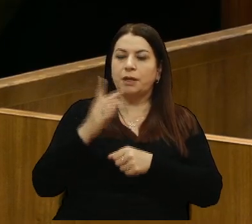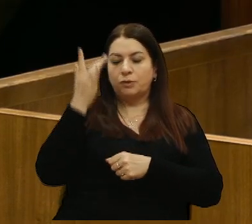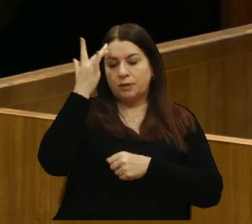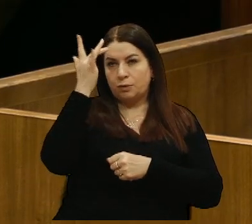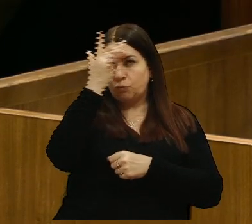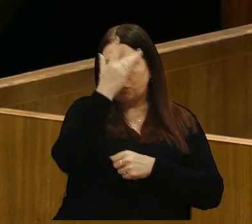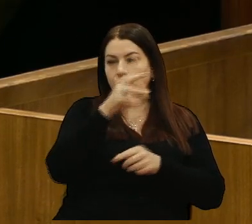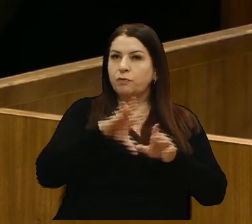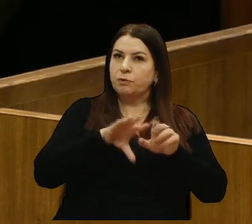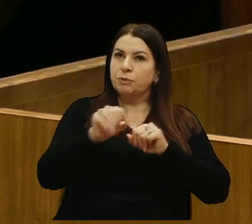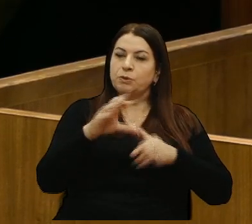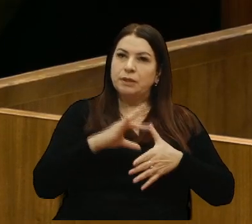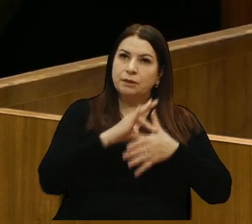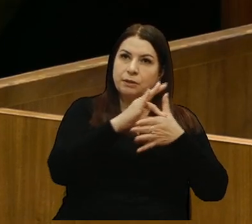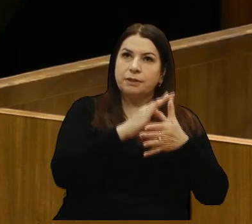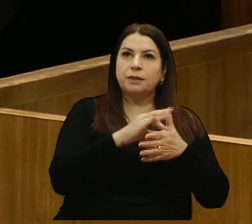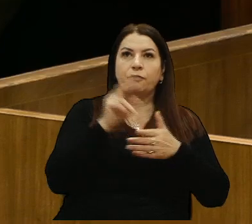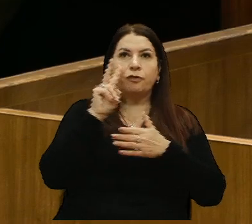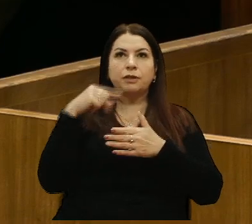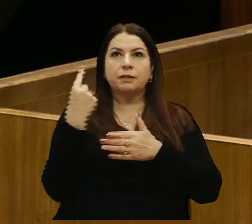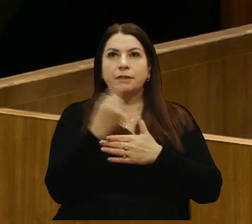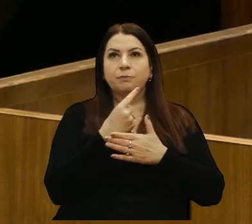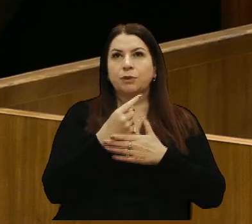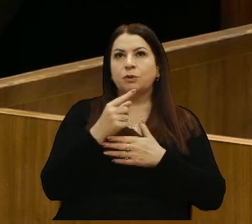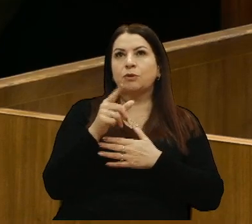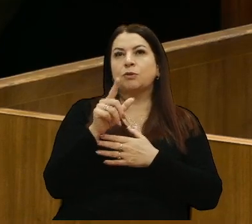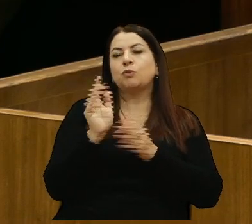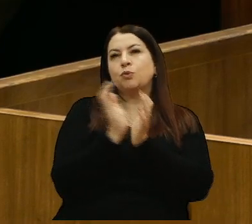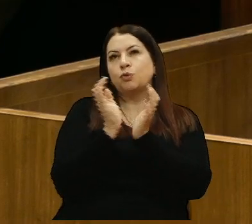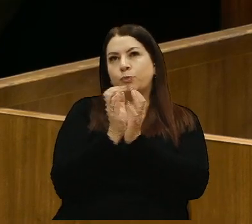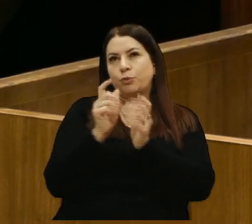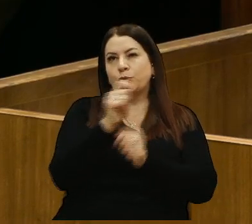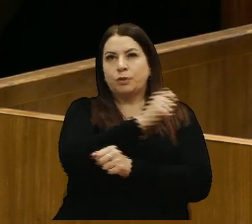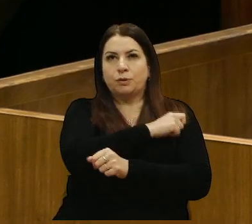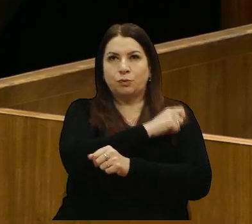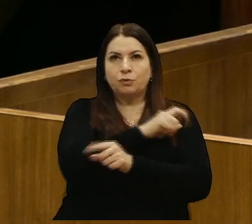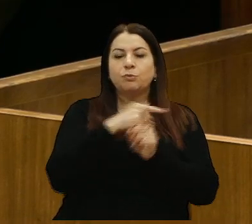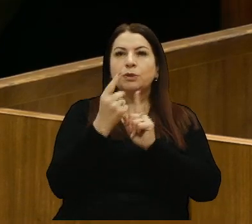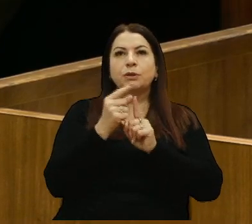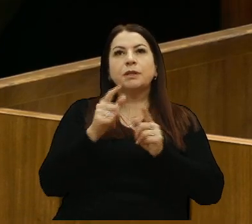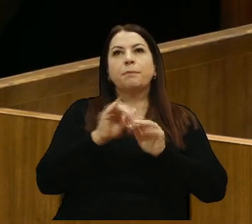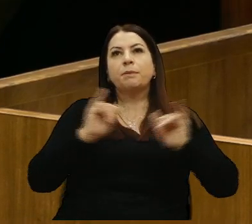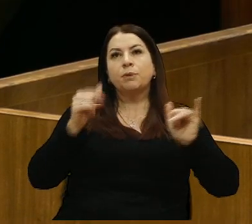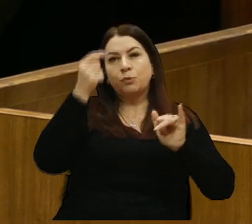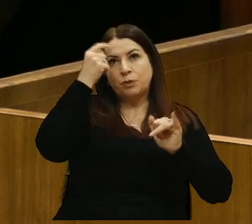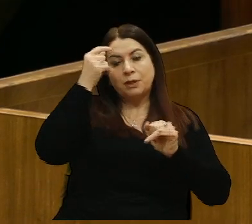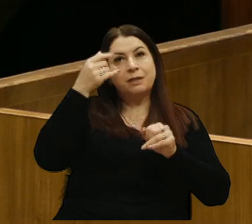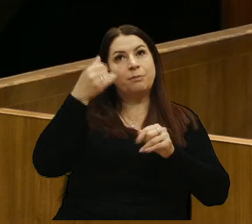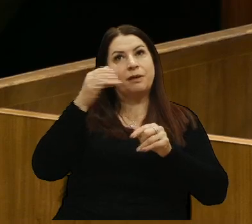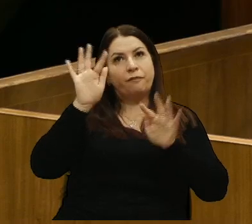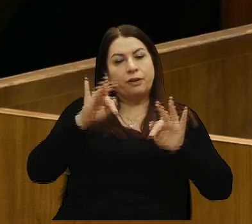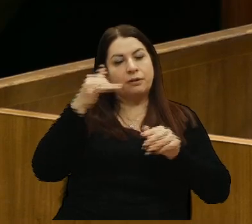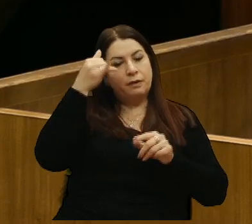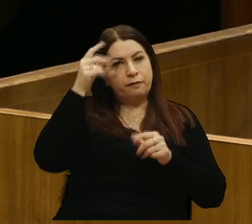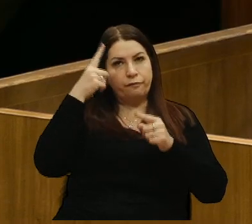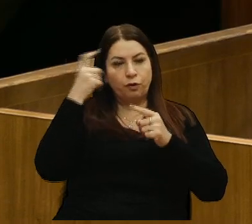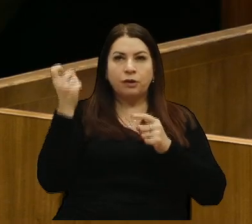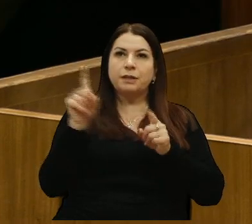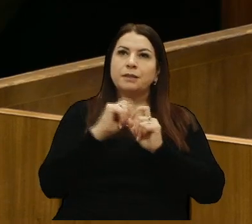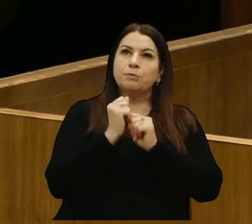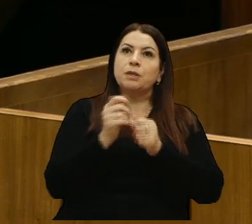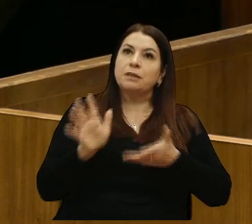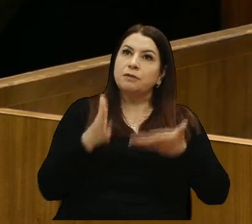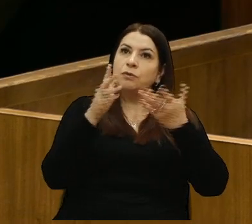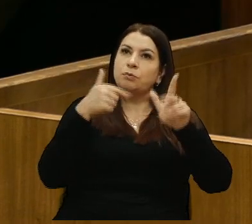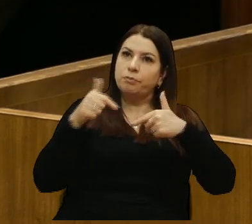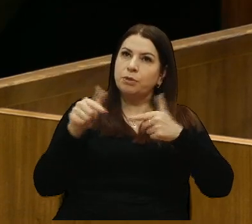mental, formação de liderança, fortalecimento dos grêmios estudantis, campanhas de conscientização, mobilização contra a violência, incentivo à